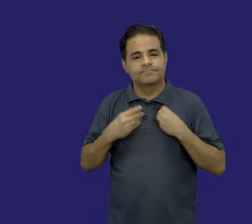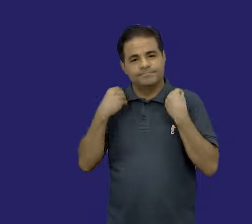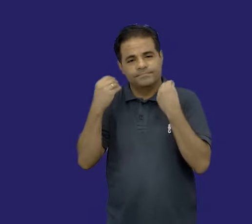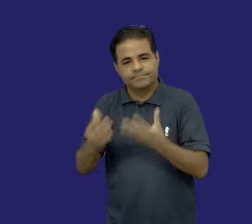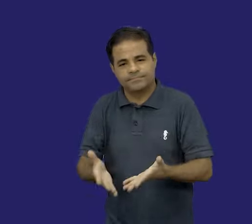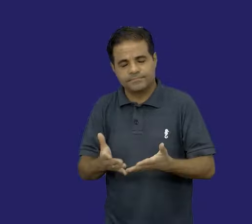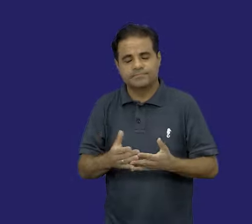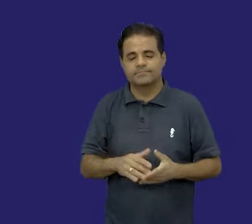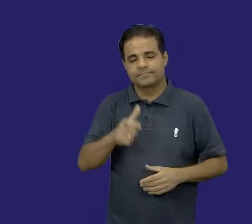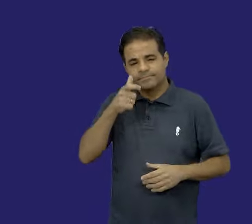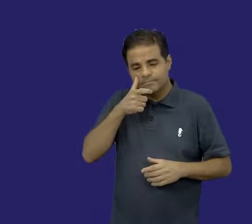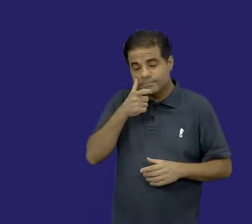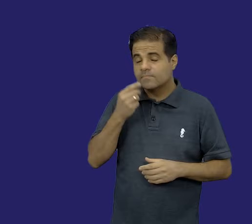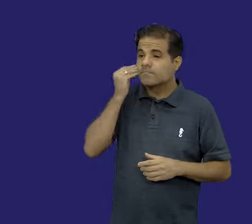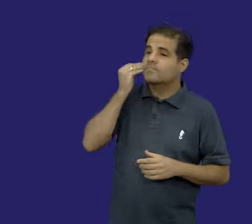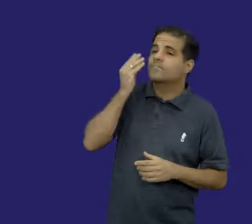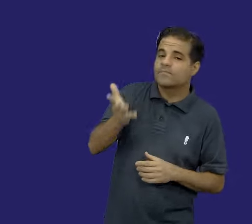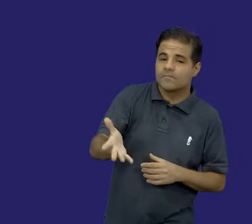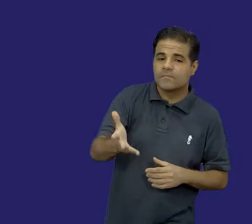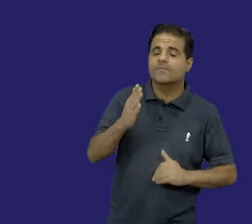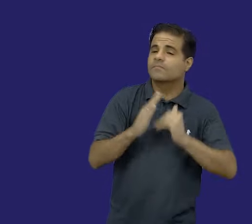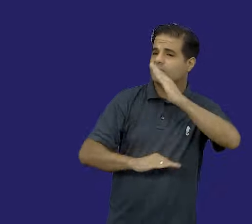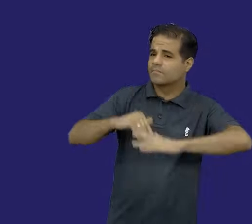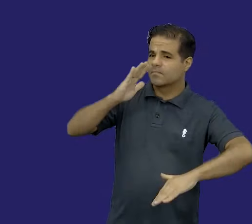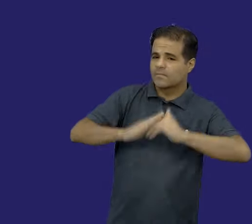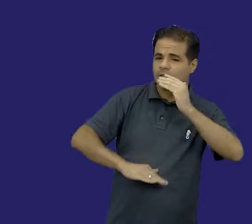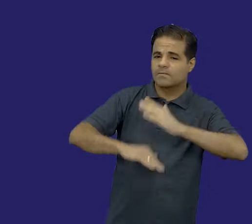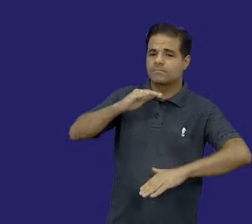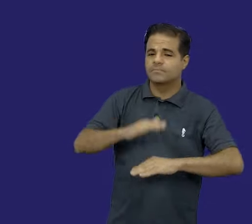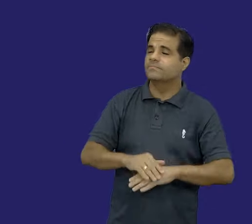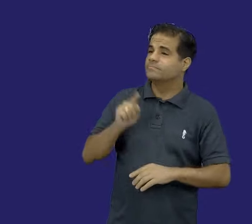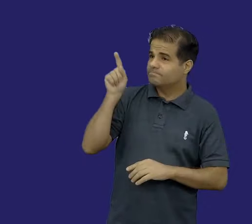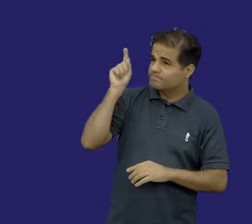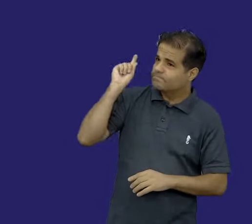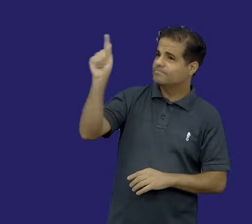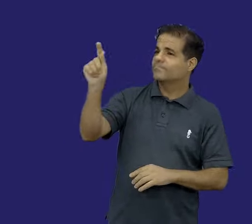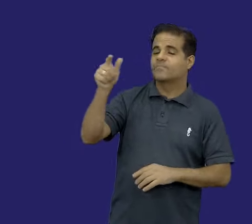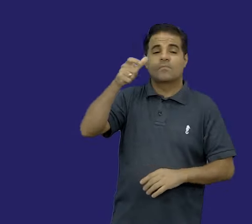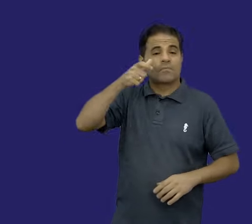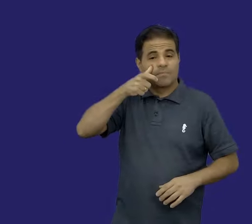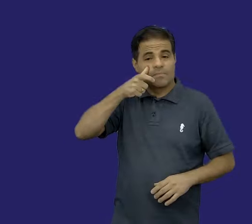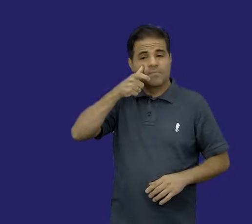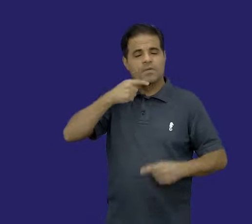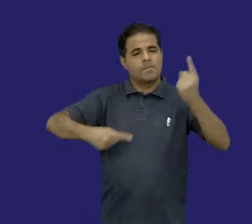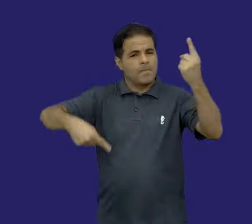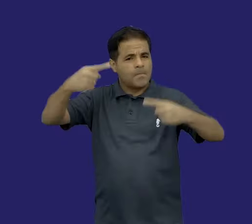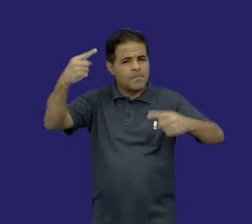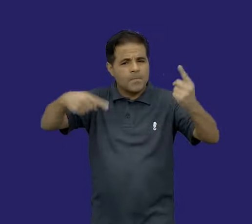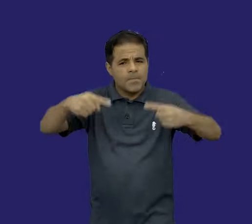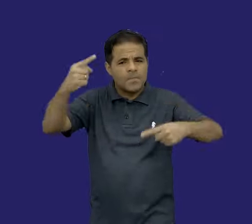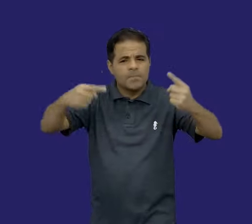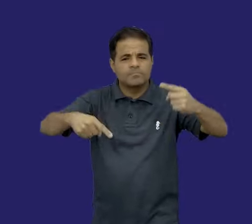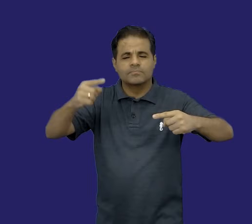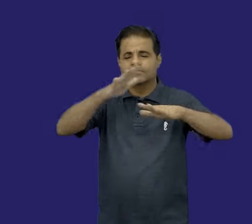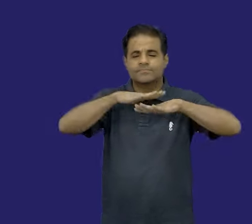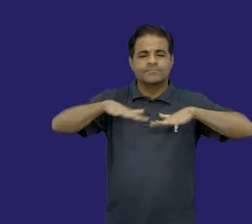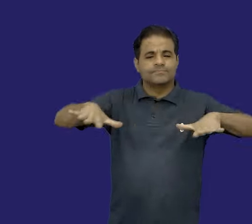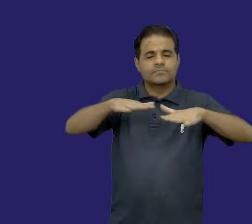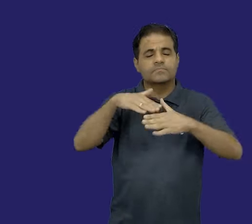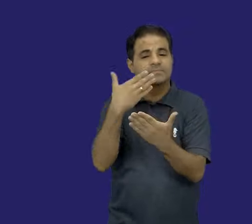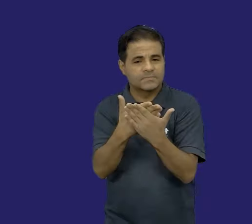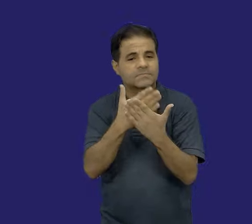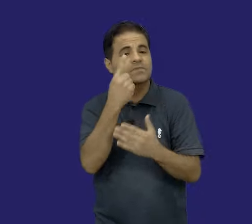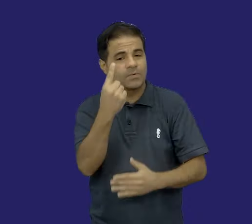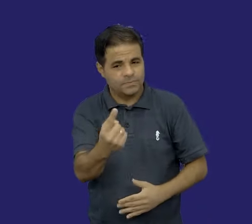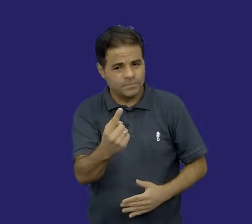Agora eu vou pedir para revelarem aí a nossa habilidade, né, que nós vamos discutir na aula